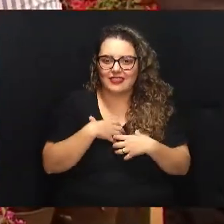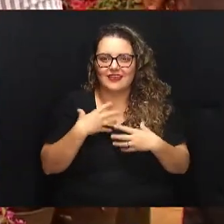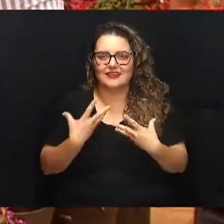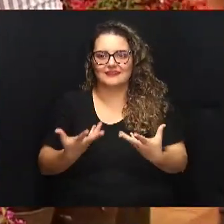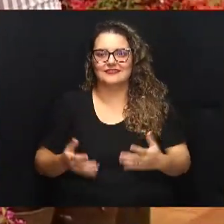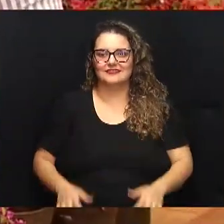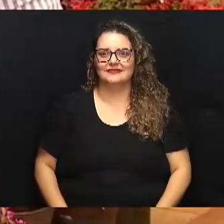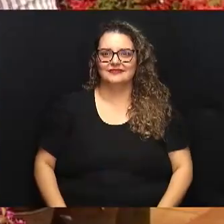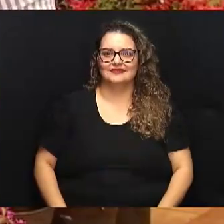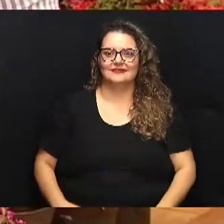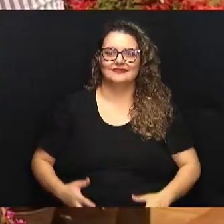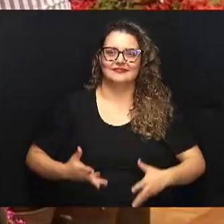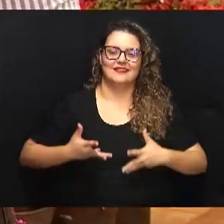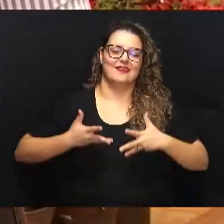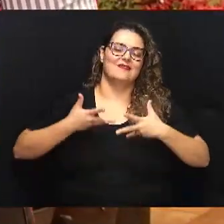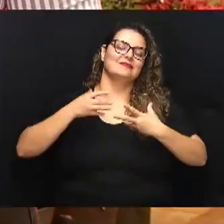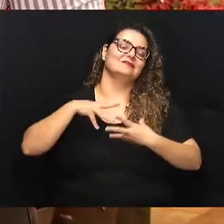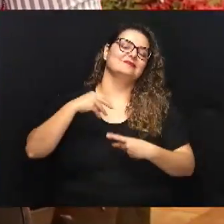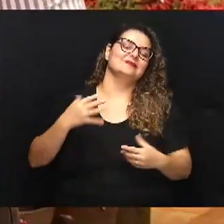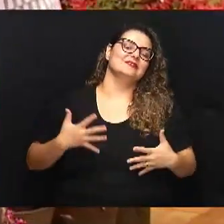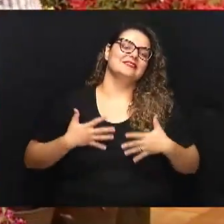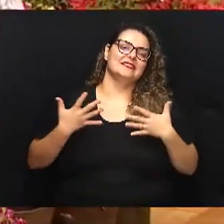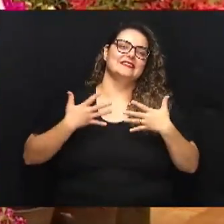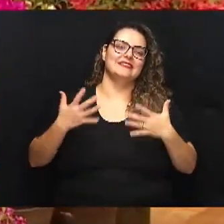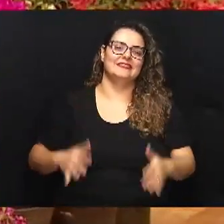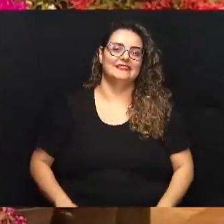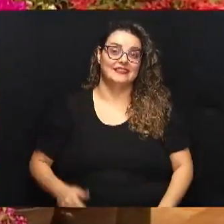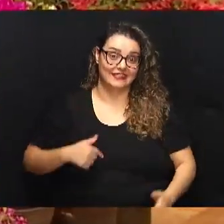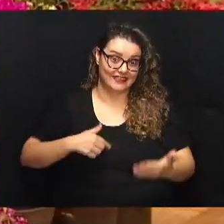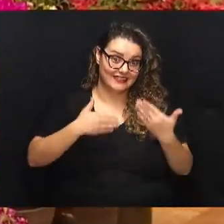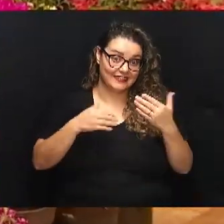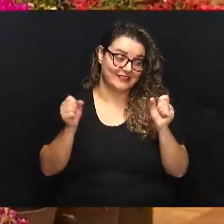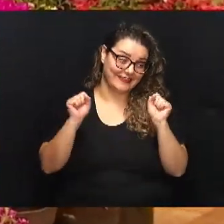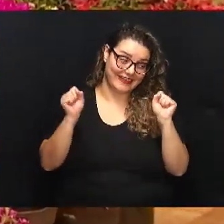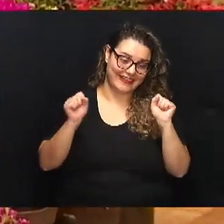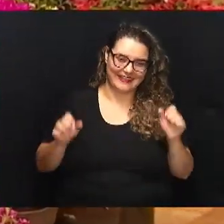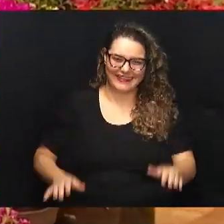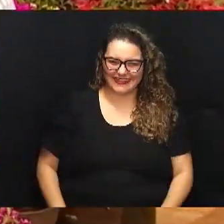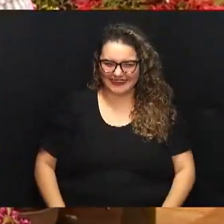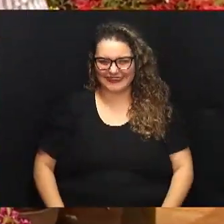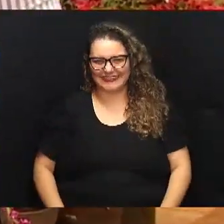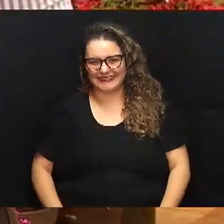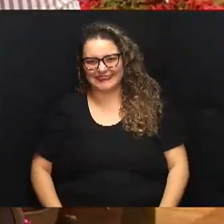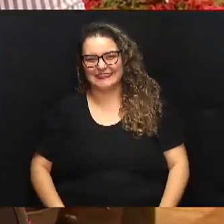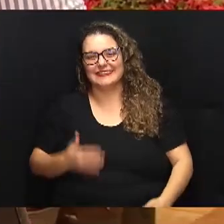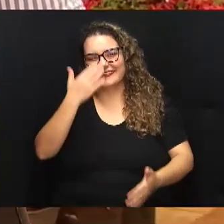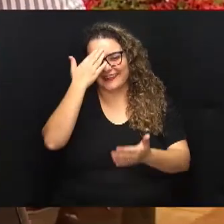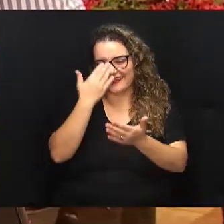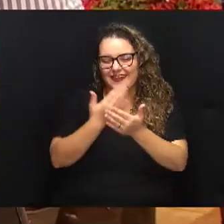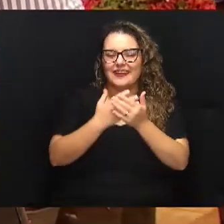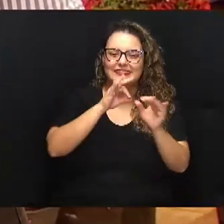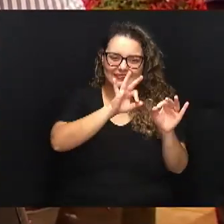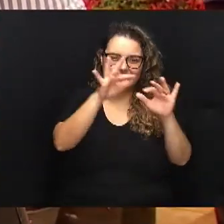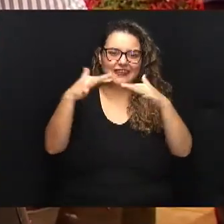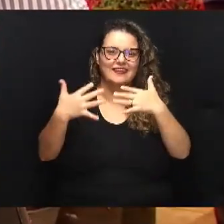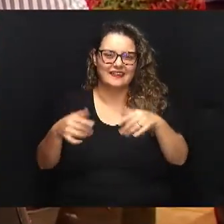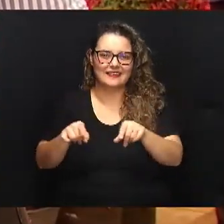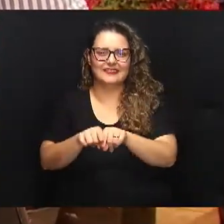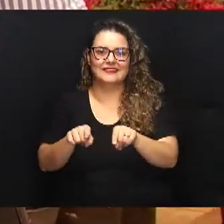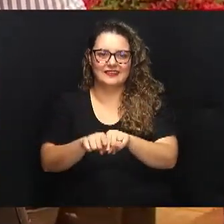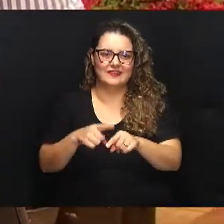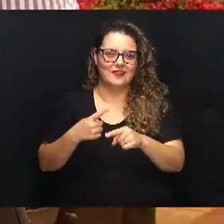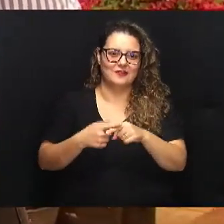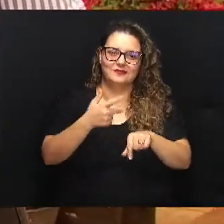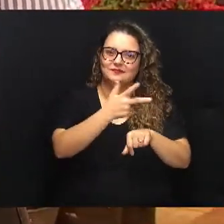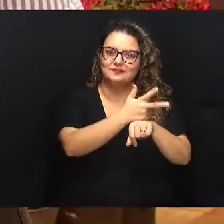se engrandece a alma. Eu sou suspeita, Patrícia, e acredito que quem está assistindo também, porque a gente está